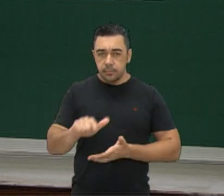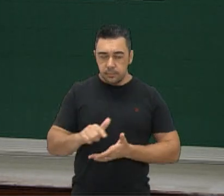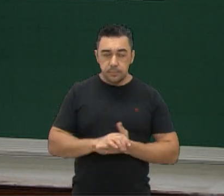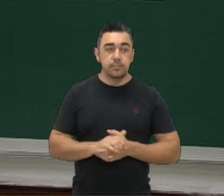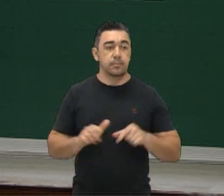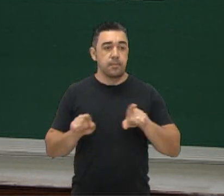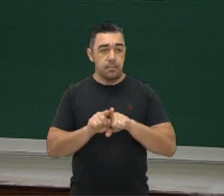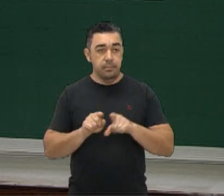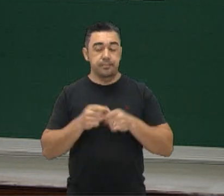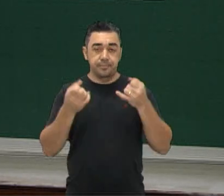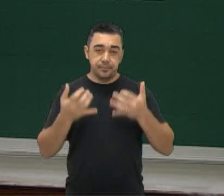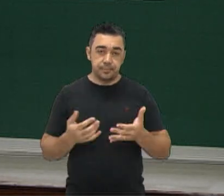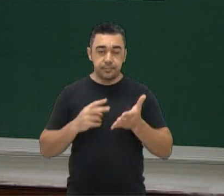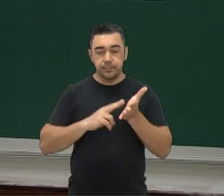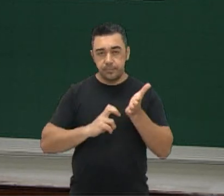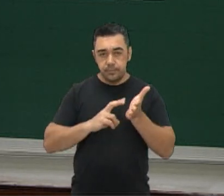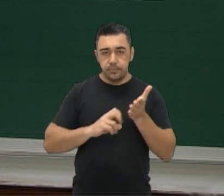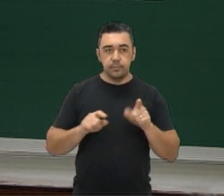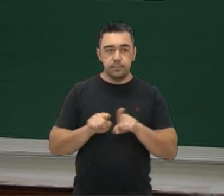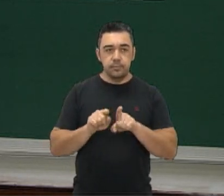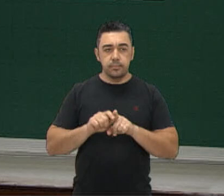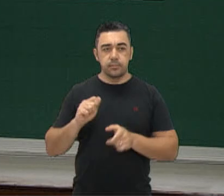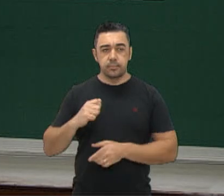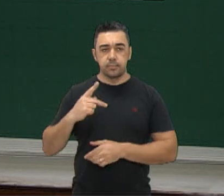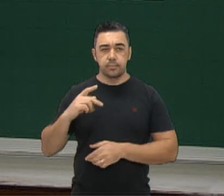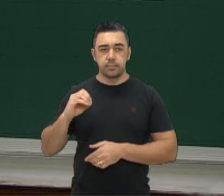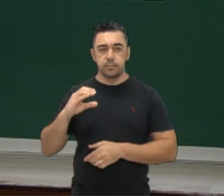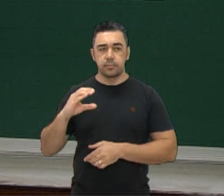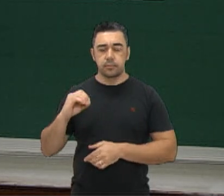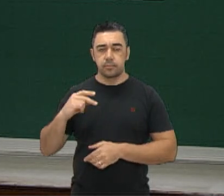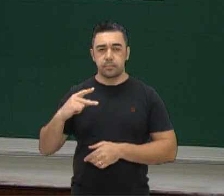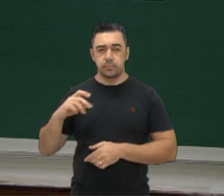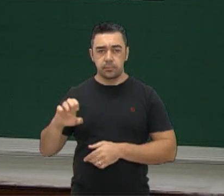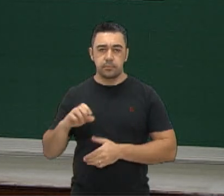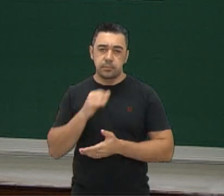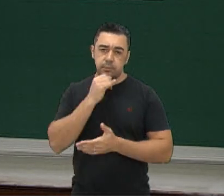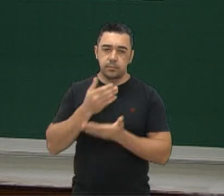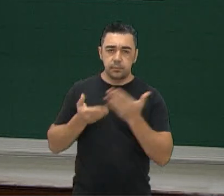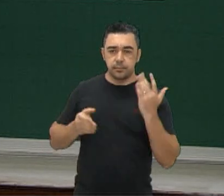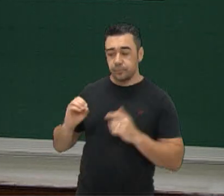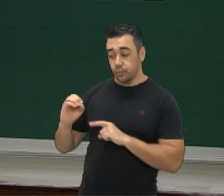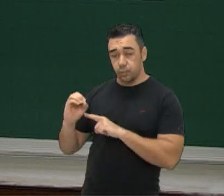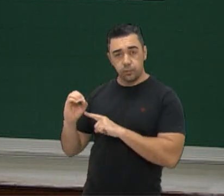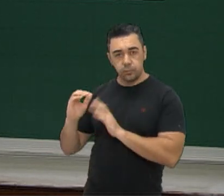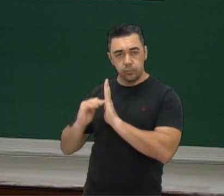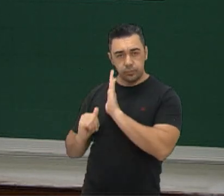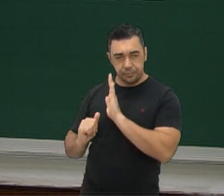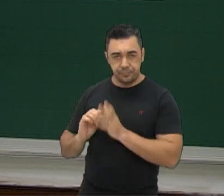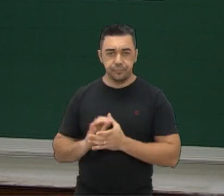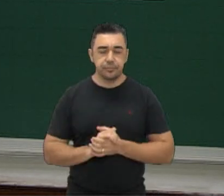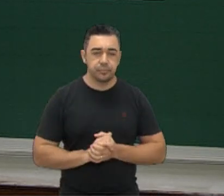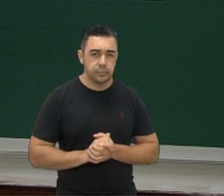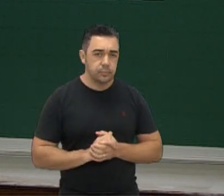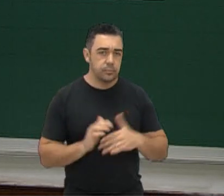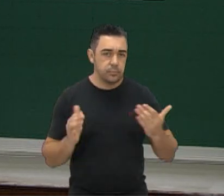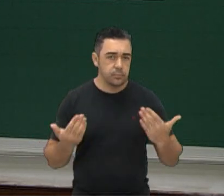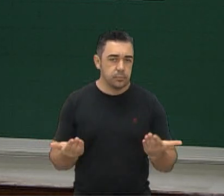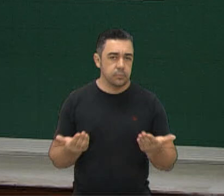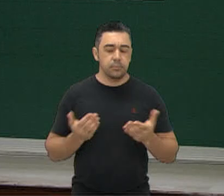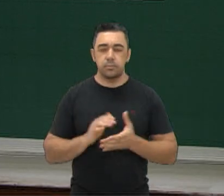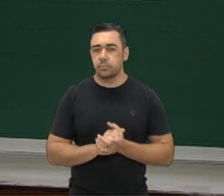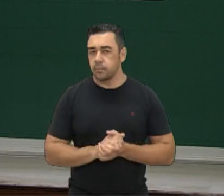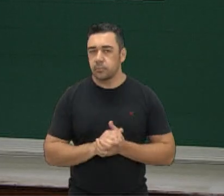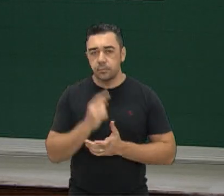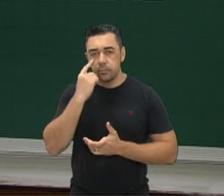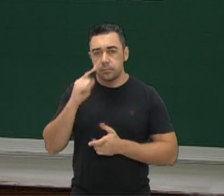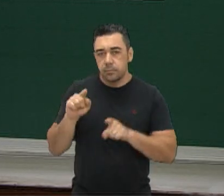Um pouquinho sobre a apócope, da perda do o final, né? Então vamos lá.